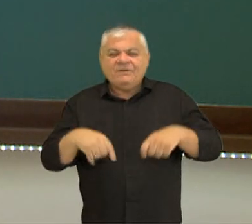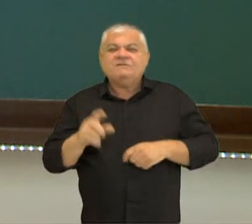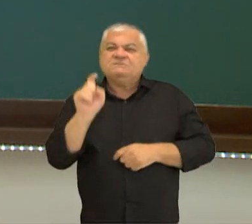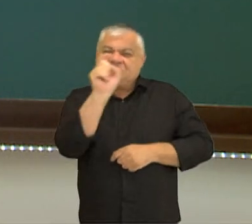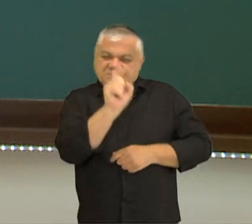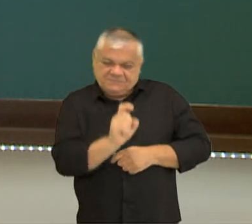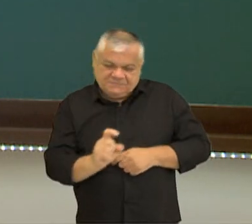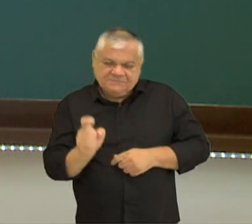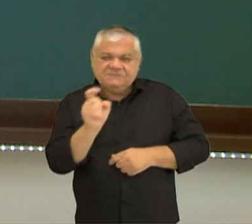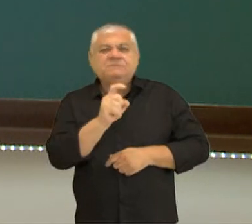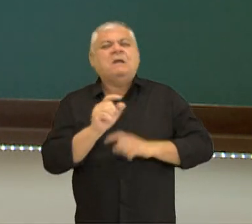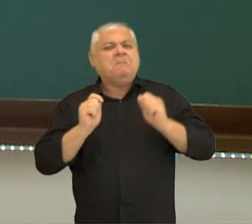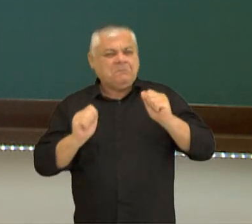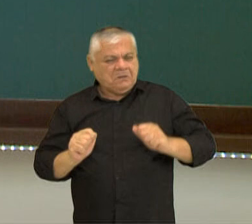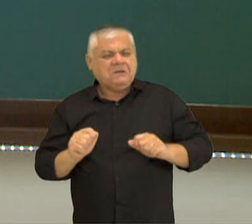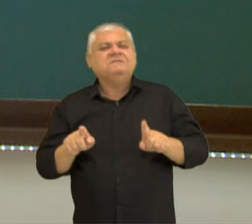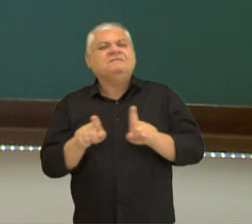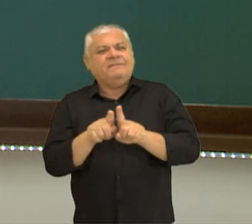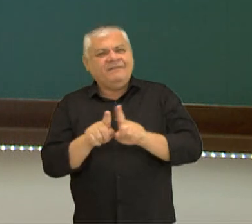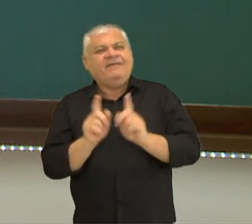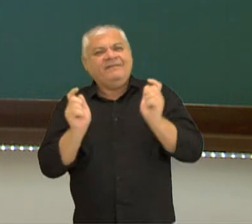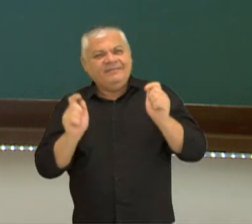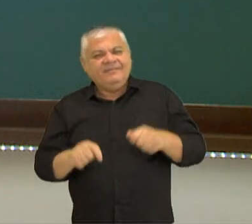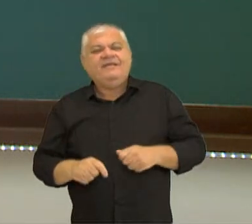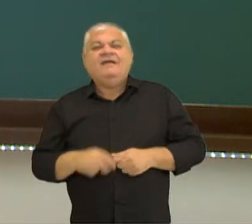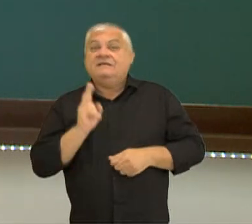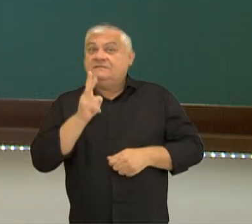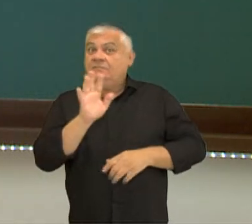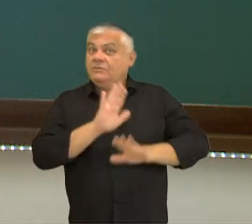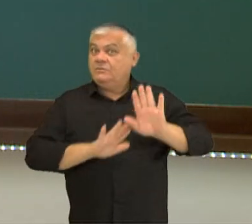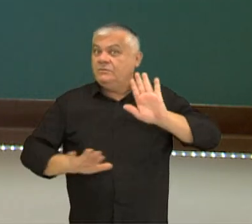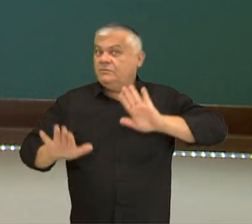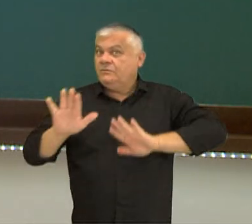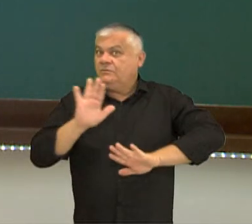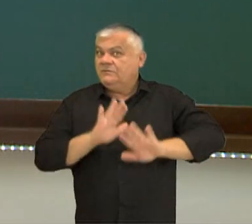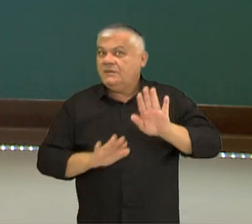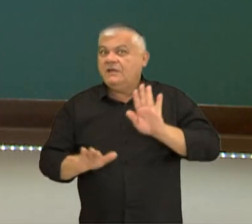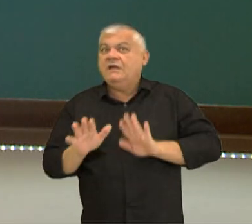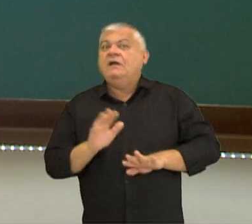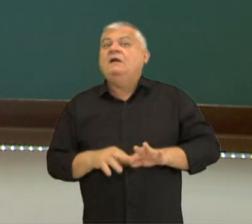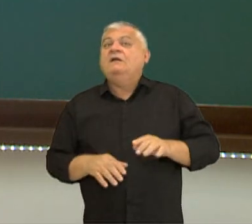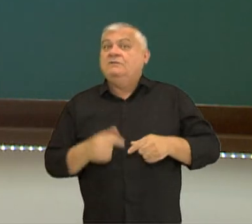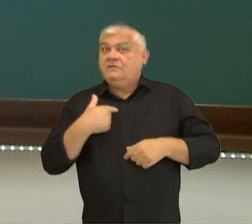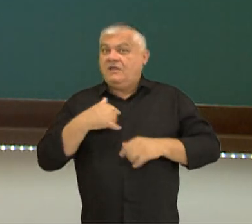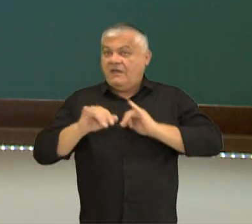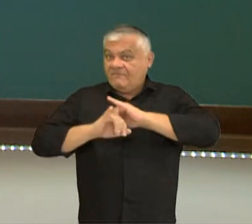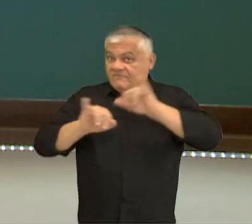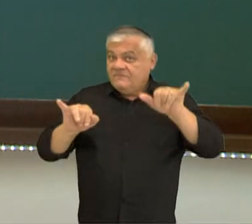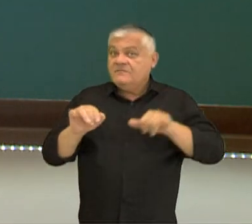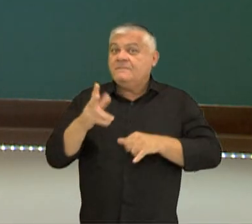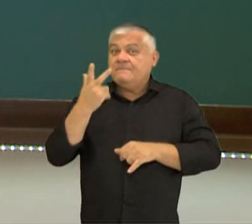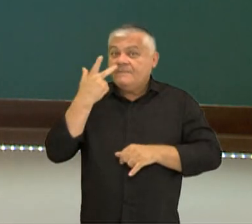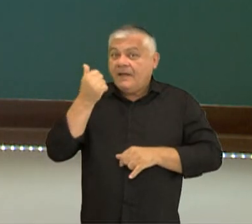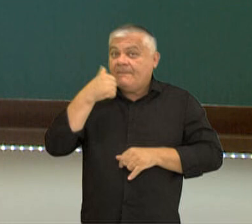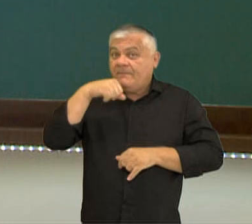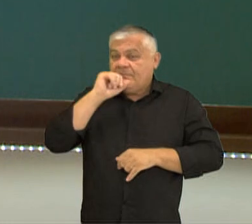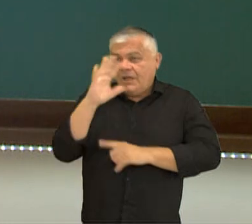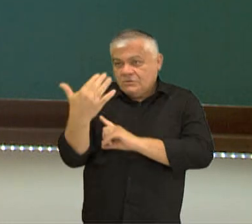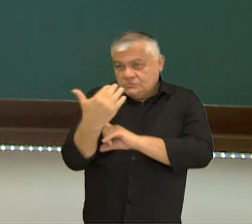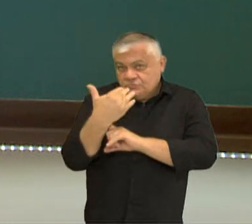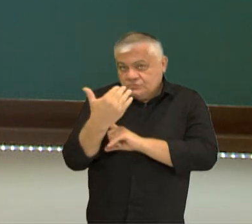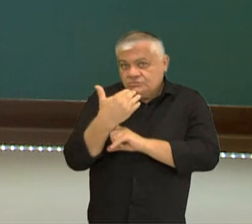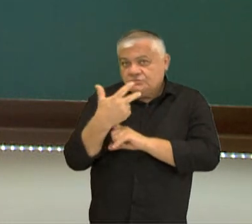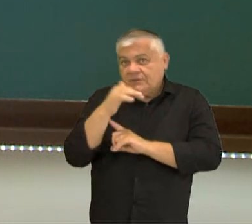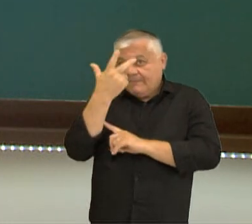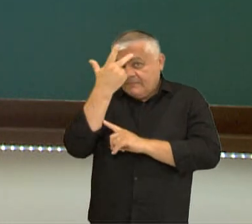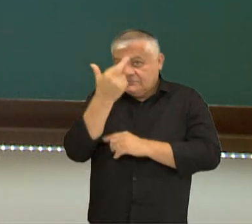casa, manda ver no spray também, tá bom? Sempre cuidando, né? Fala pro pai, pra mãe ajudar, pra tia, enfim, para um responsável